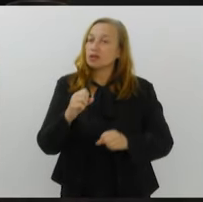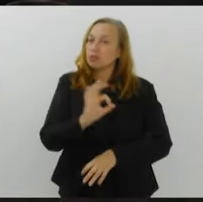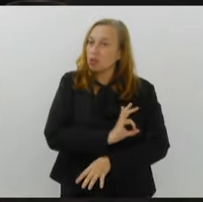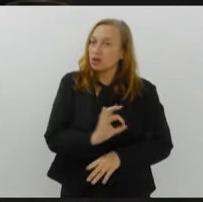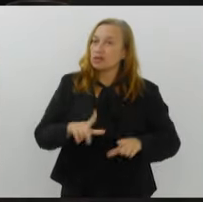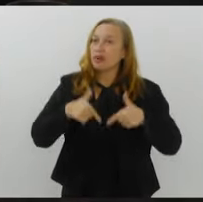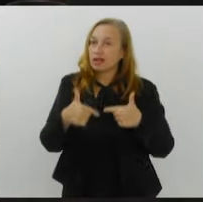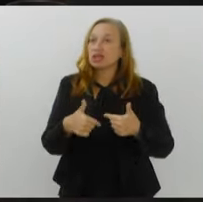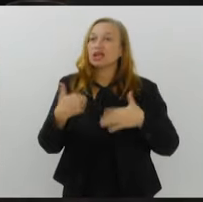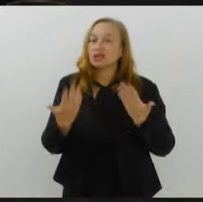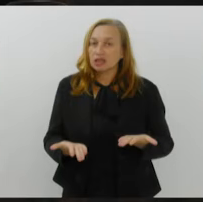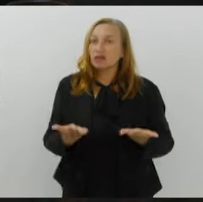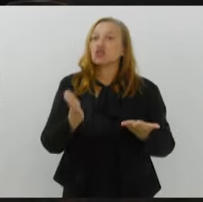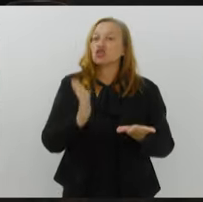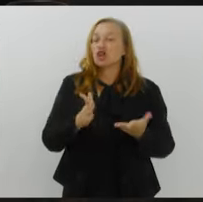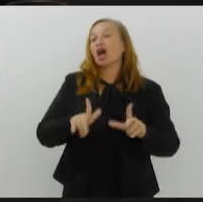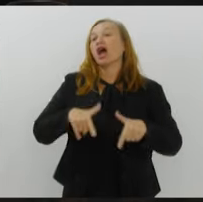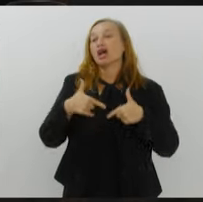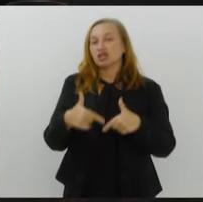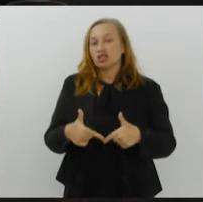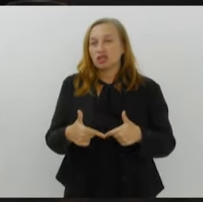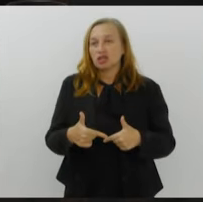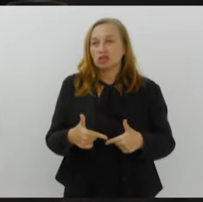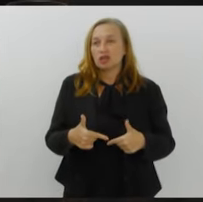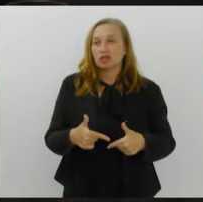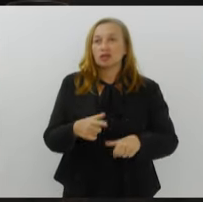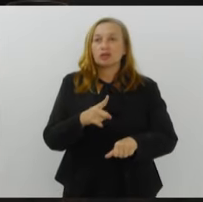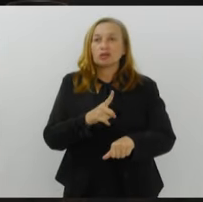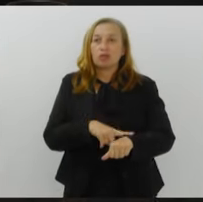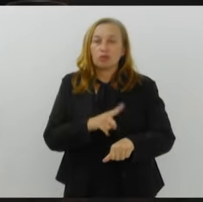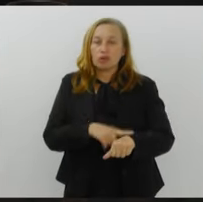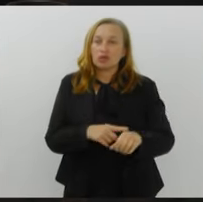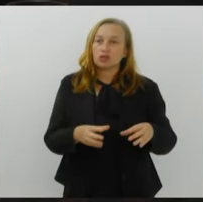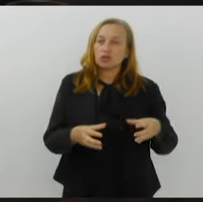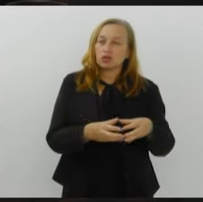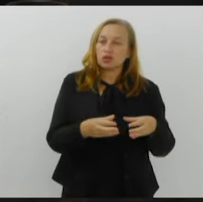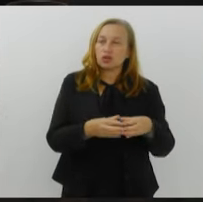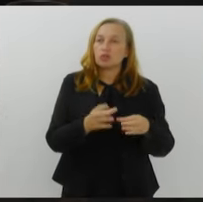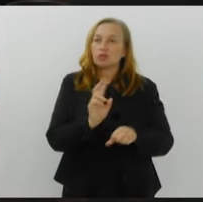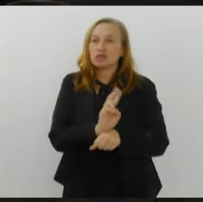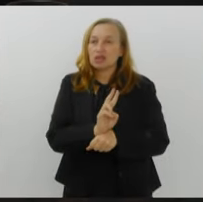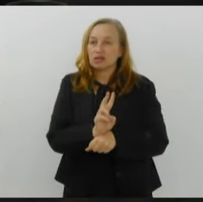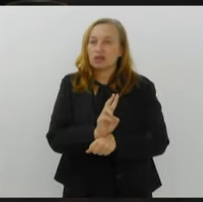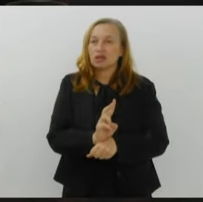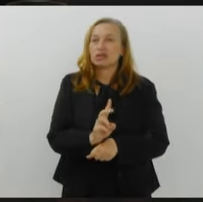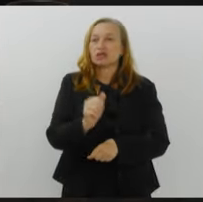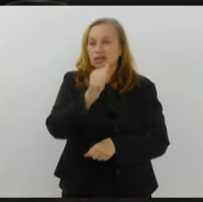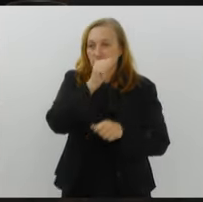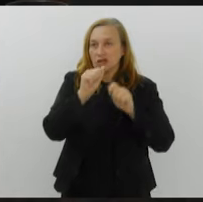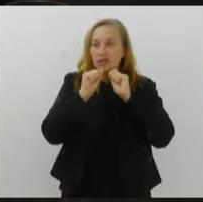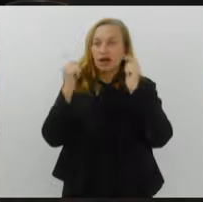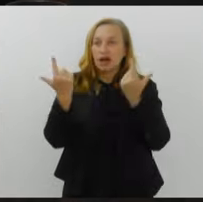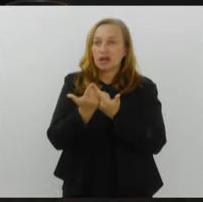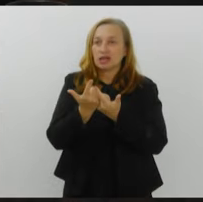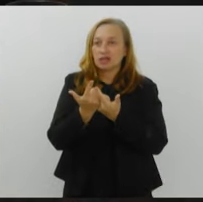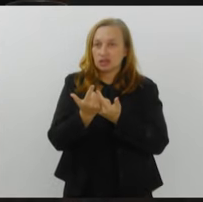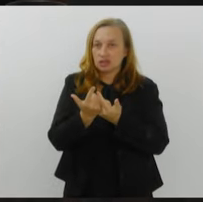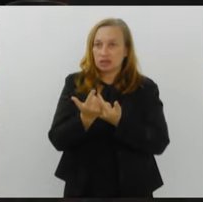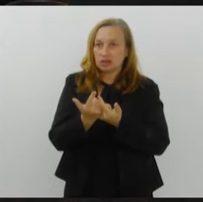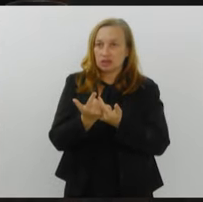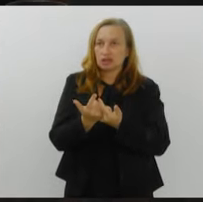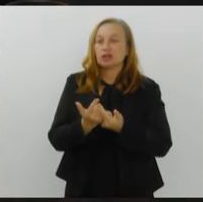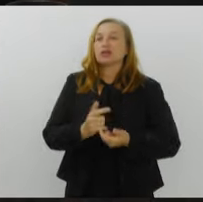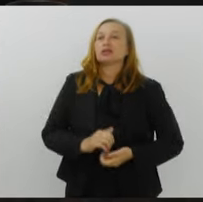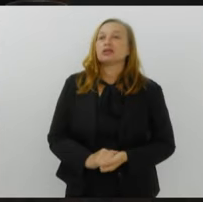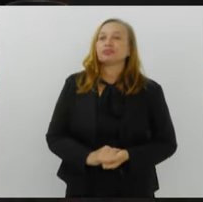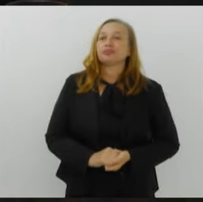Então, as providências já estão sendo tomadas a partir do Departamento de Segurança da Assembleia Legislativa, usando o poder de polícia,